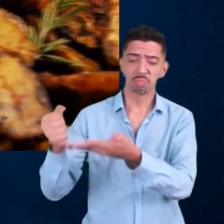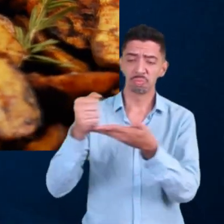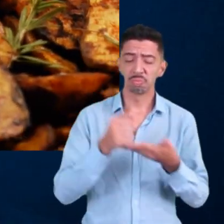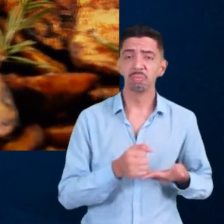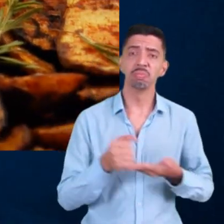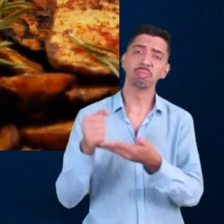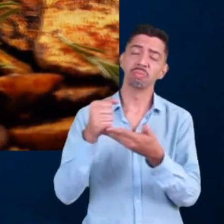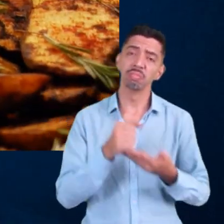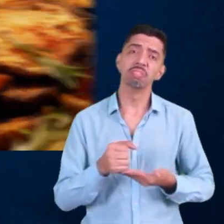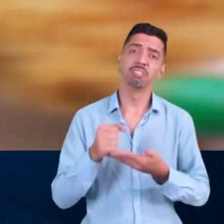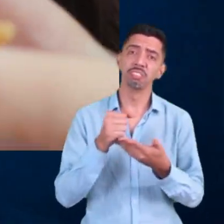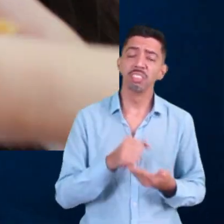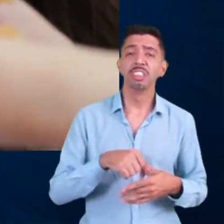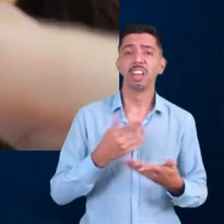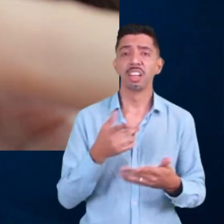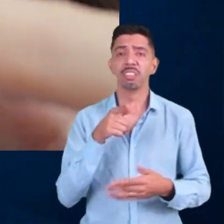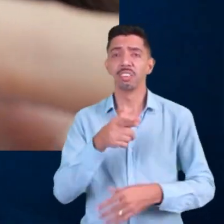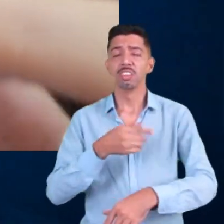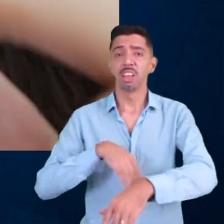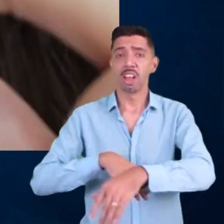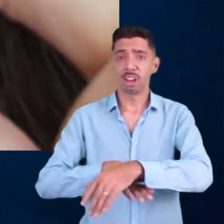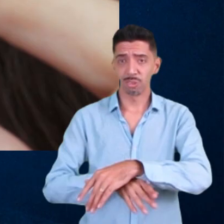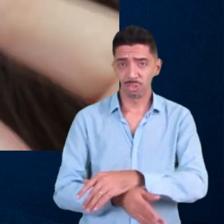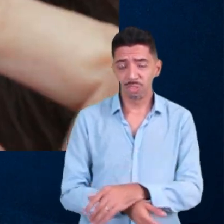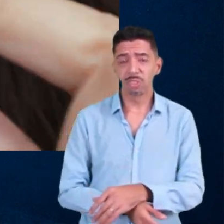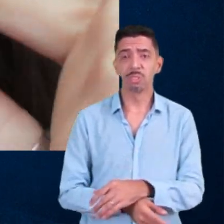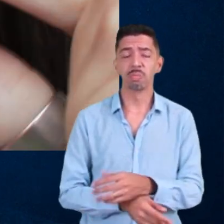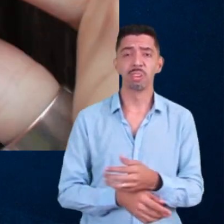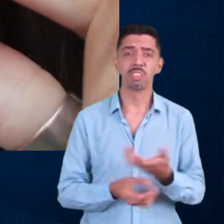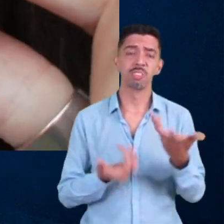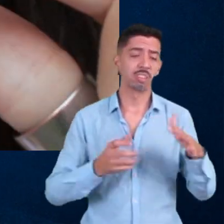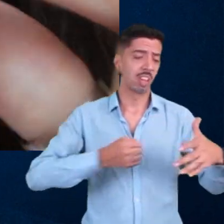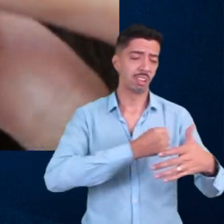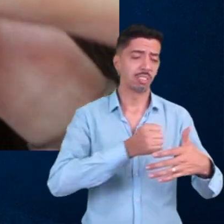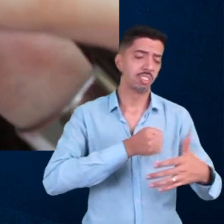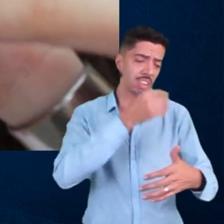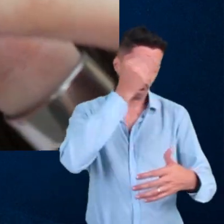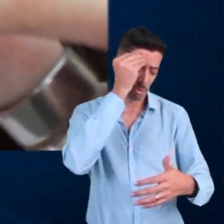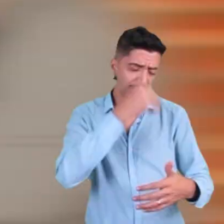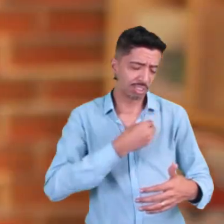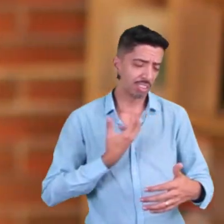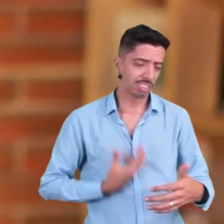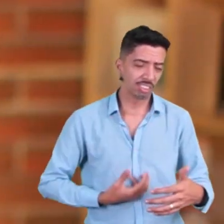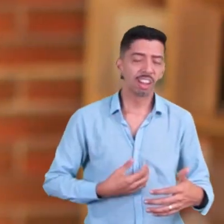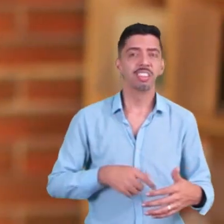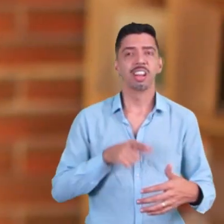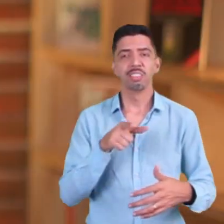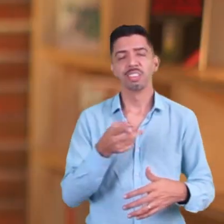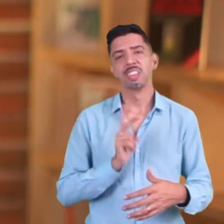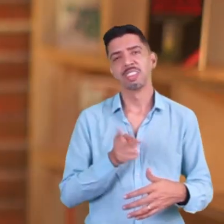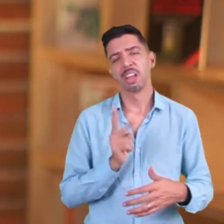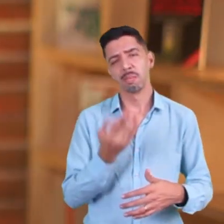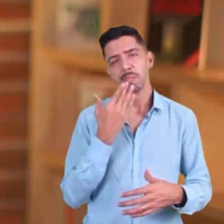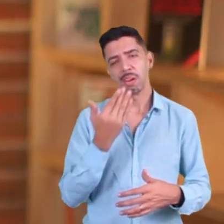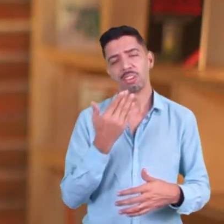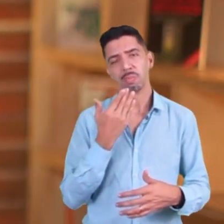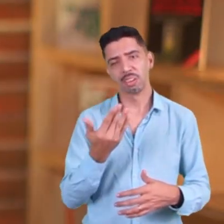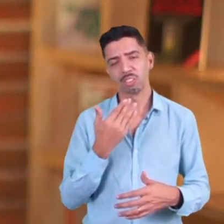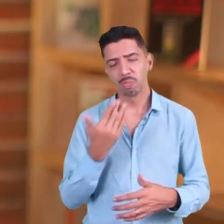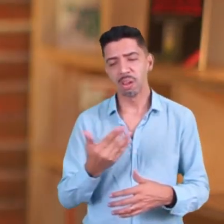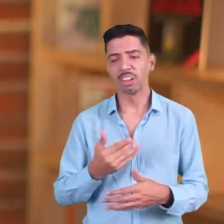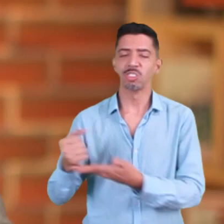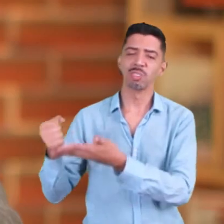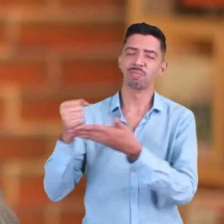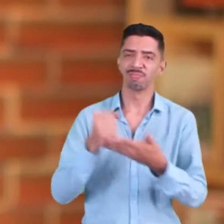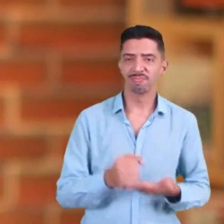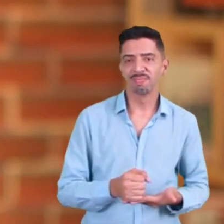boa alimentação. Eu acostumo, não quero mais fazer em casa e começo a fazer isso com frequência. E seus filhos, logicamente,